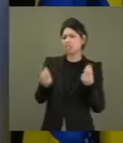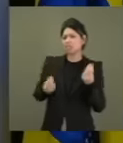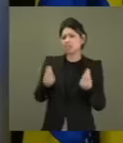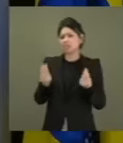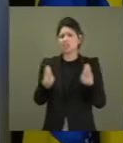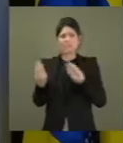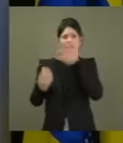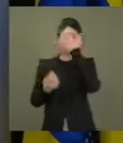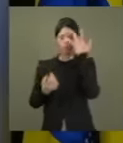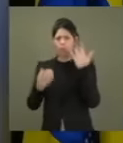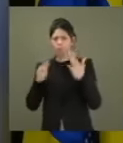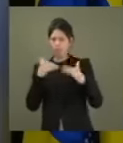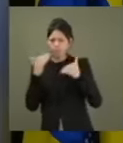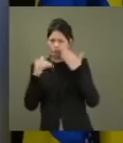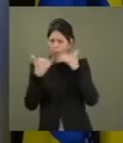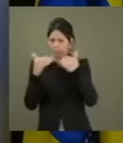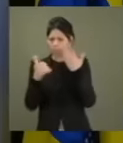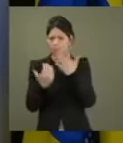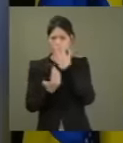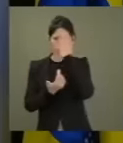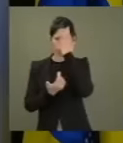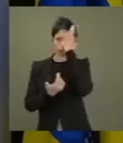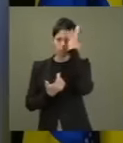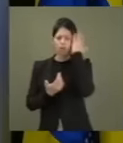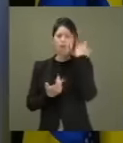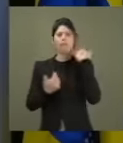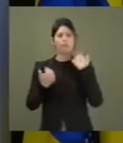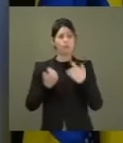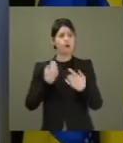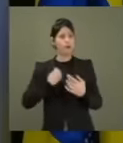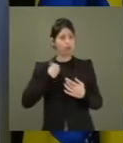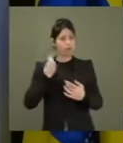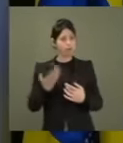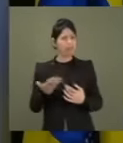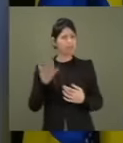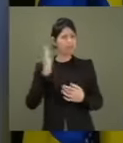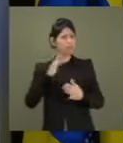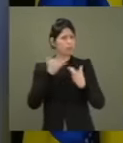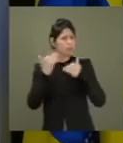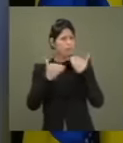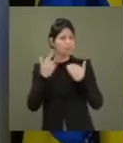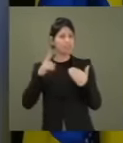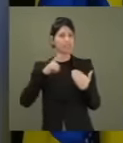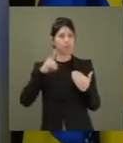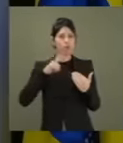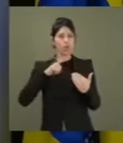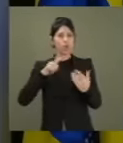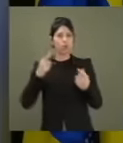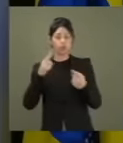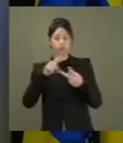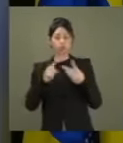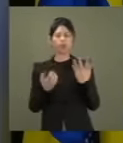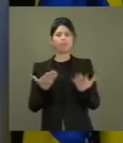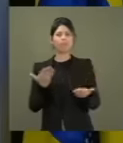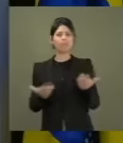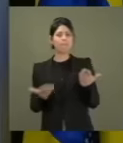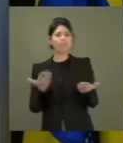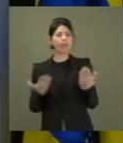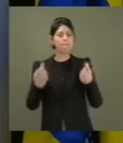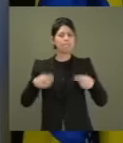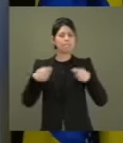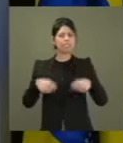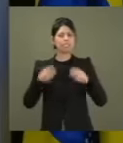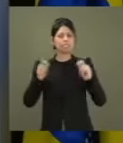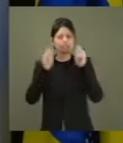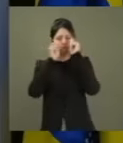pessoas estão morrendo, os brasileiros. Por que 2 pesos e 2 medidas numa